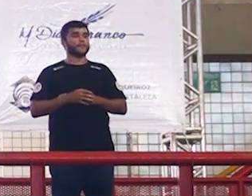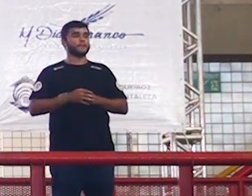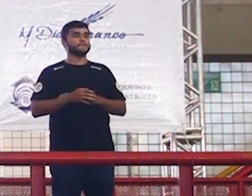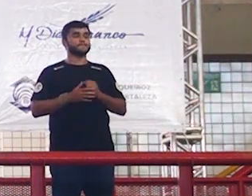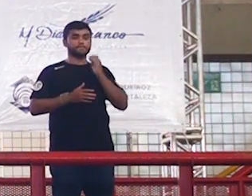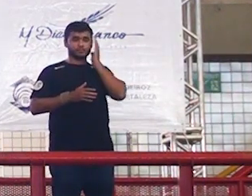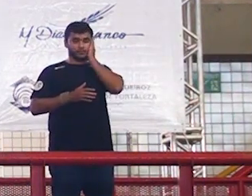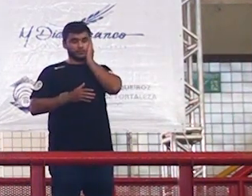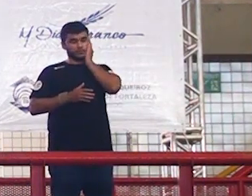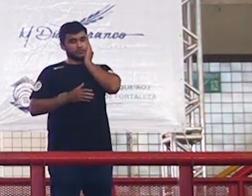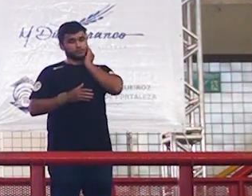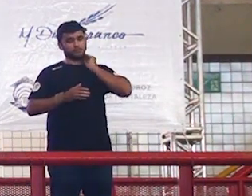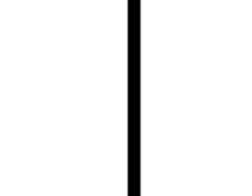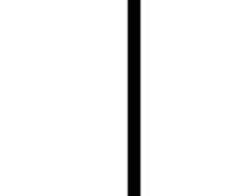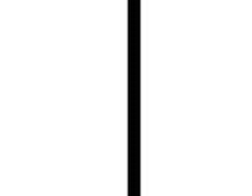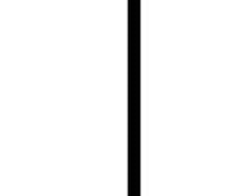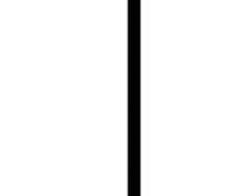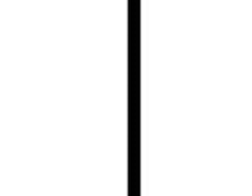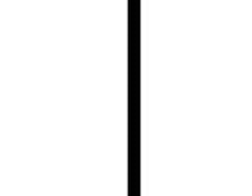Volta aqui.